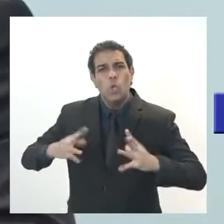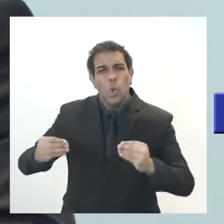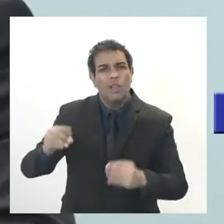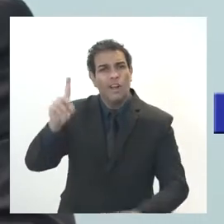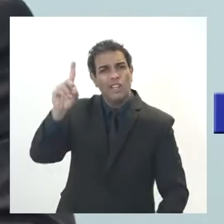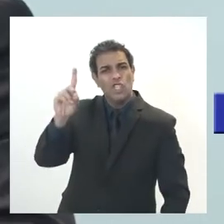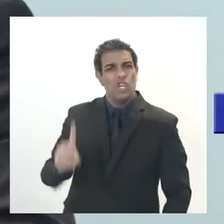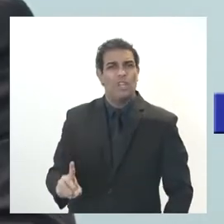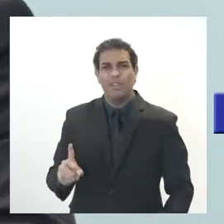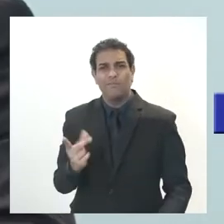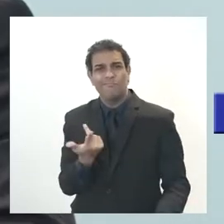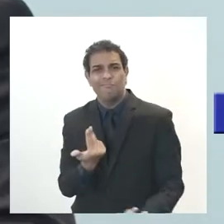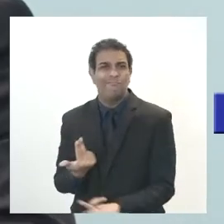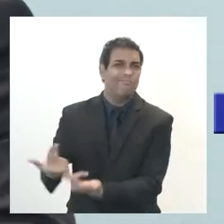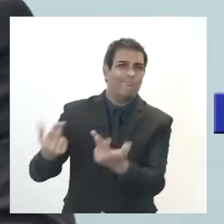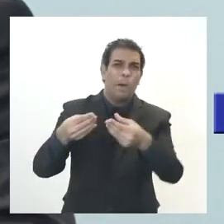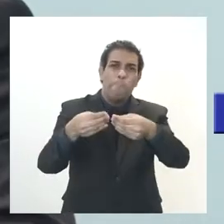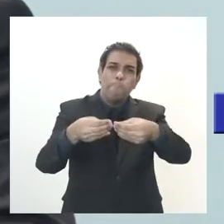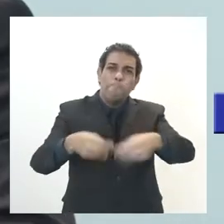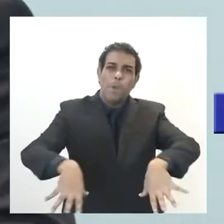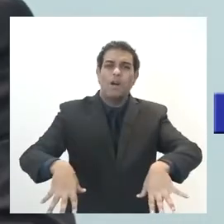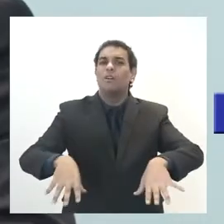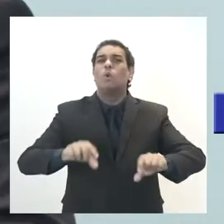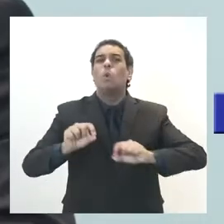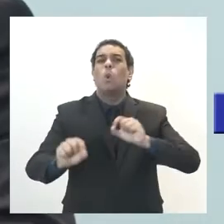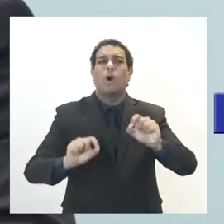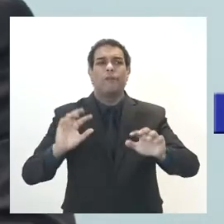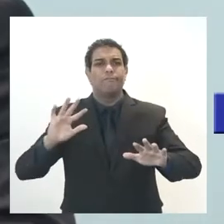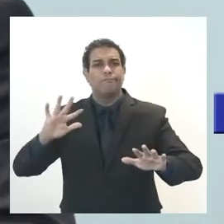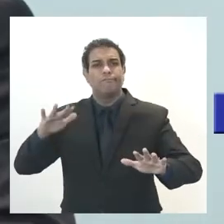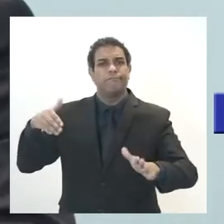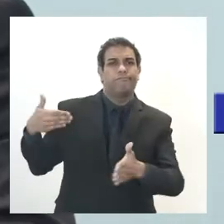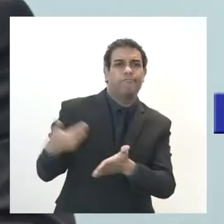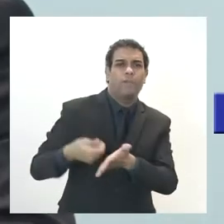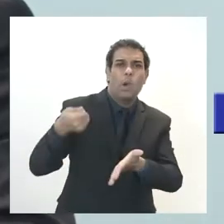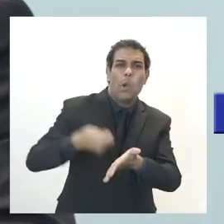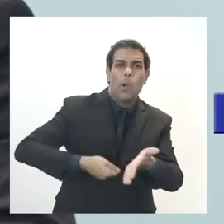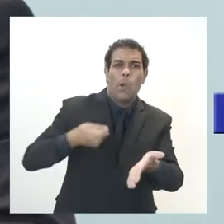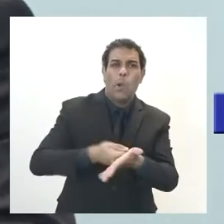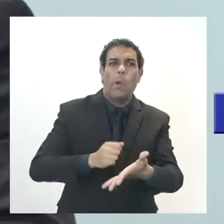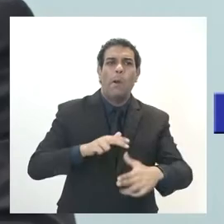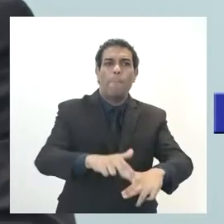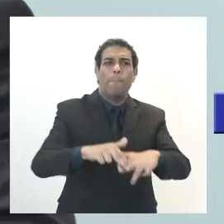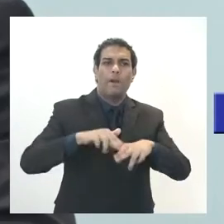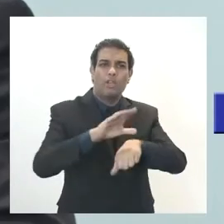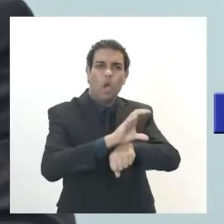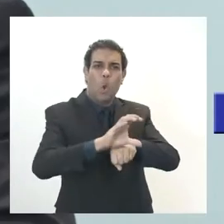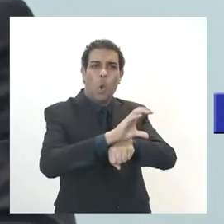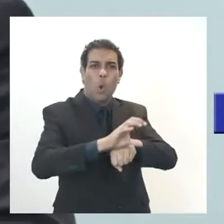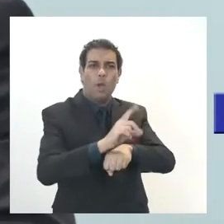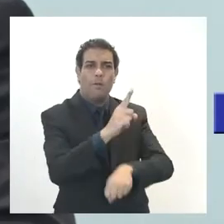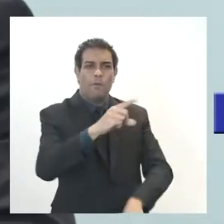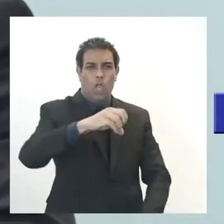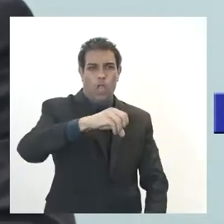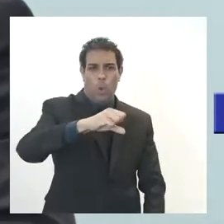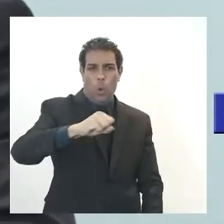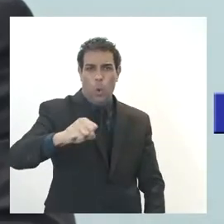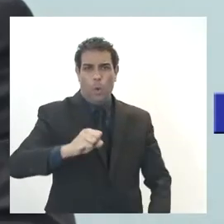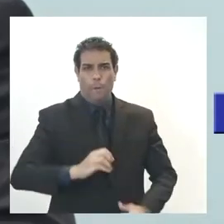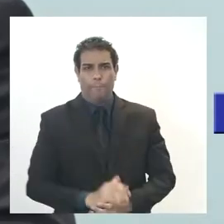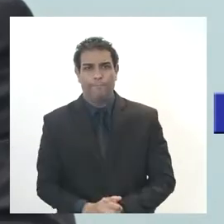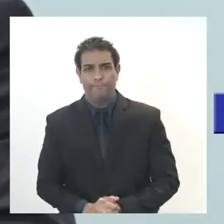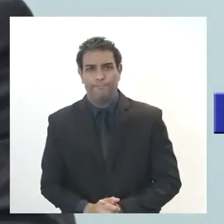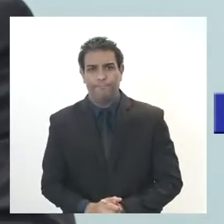direitos que a sociedade tem que foram garantidos na Constituição de 88 são os